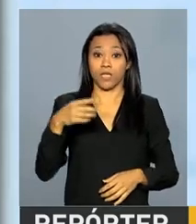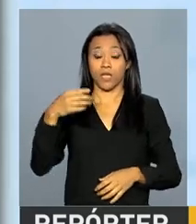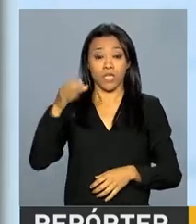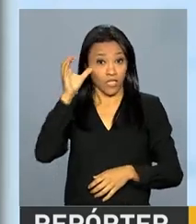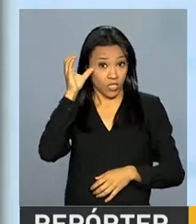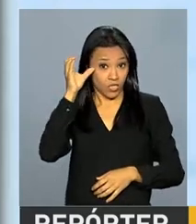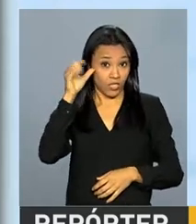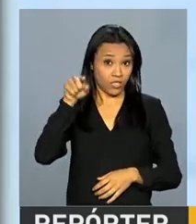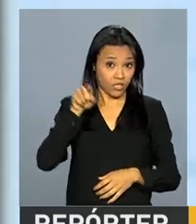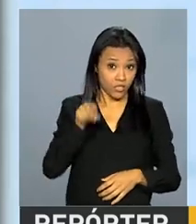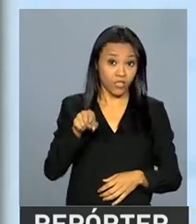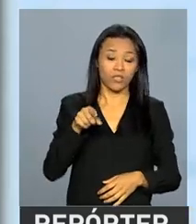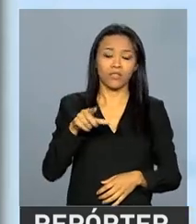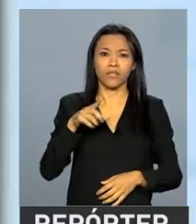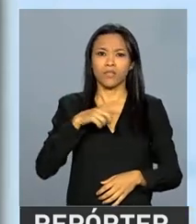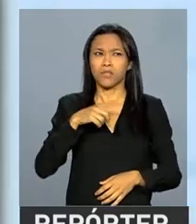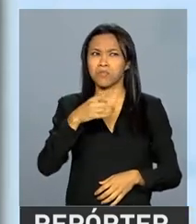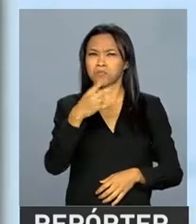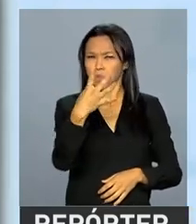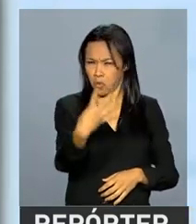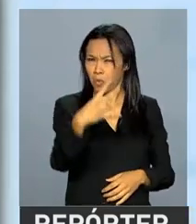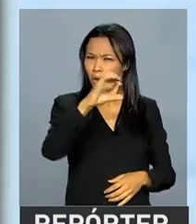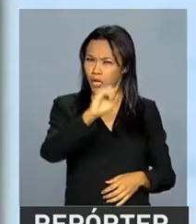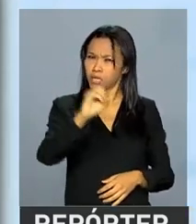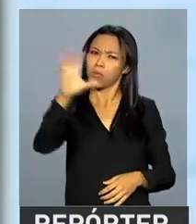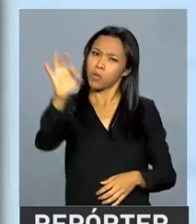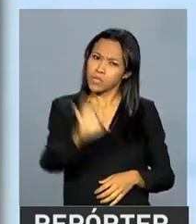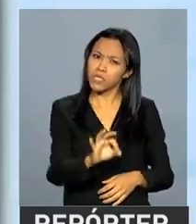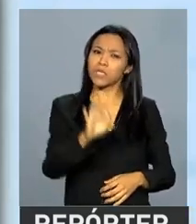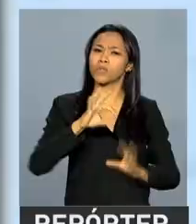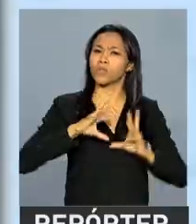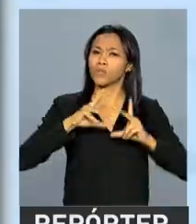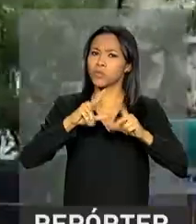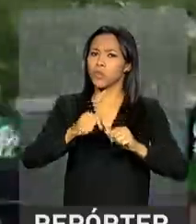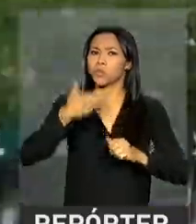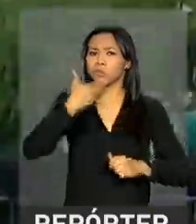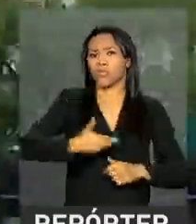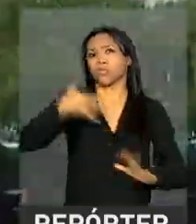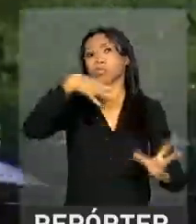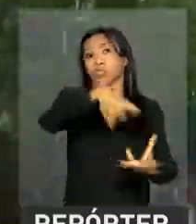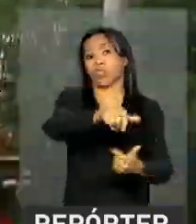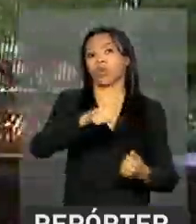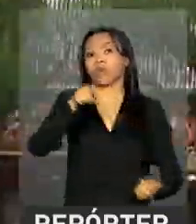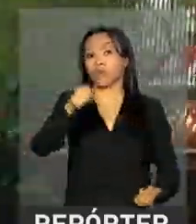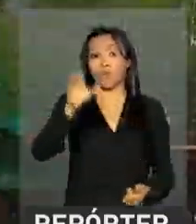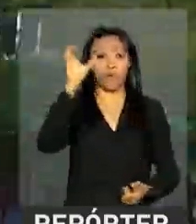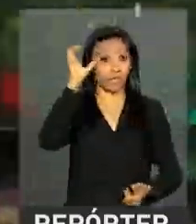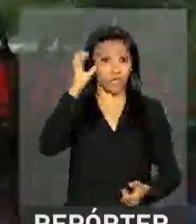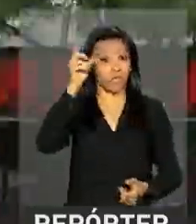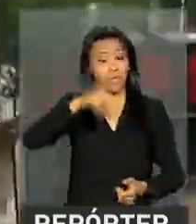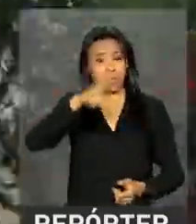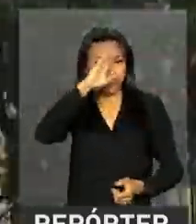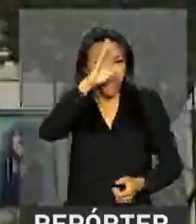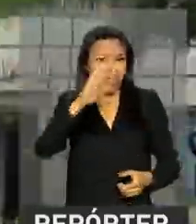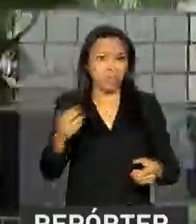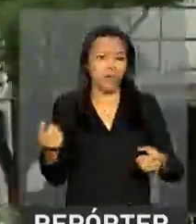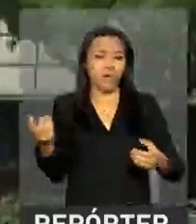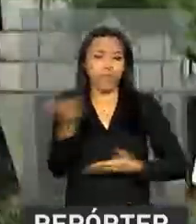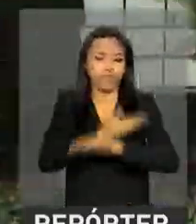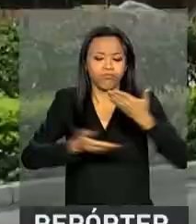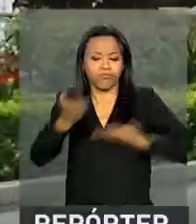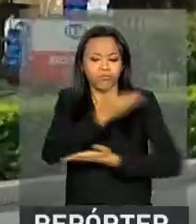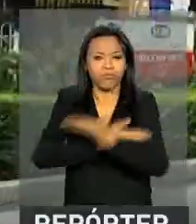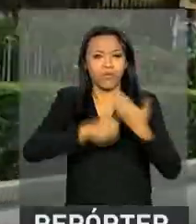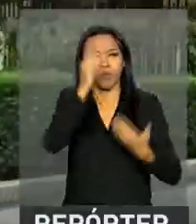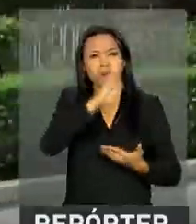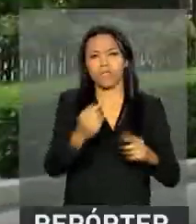corresponde a perto de 40% de toda a demanda mundial. A China é a principal parceira comercial do Brasil